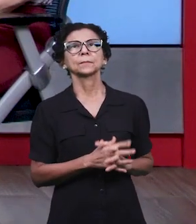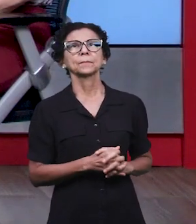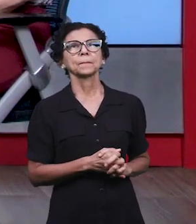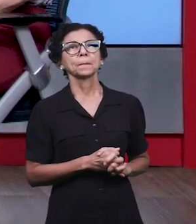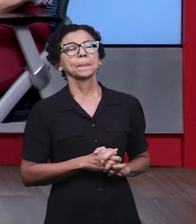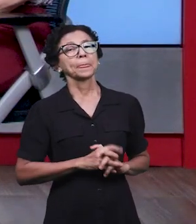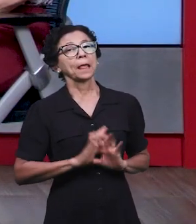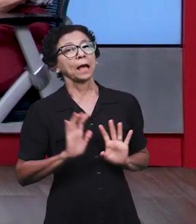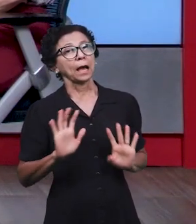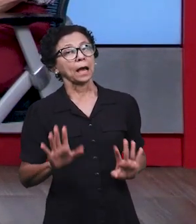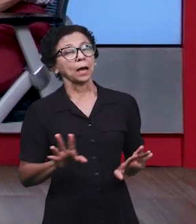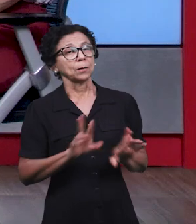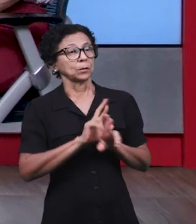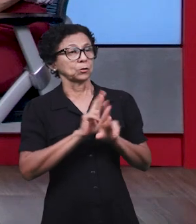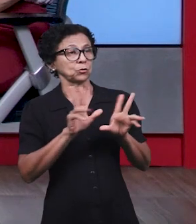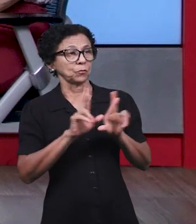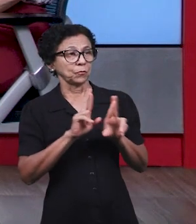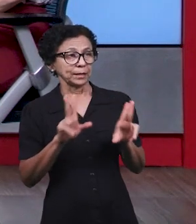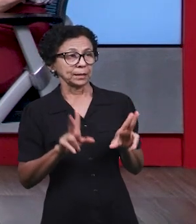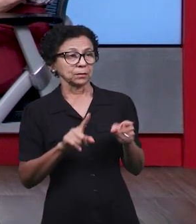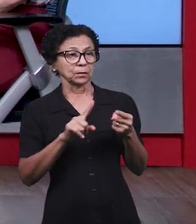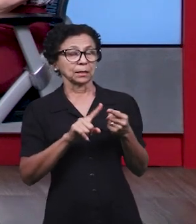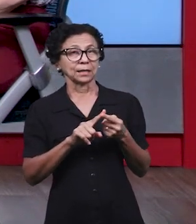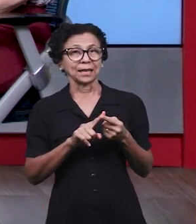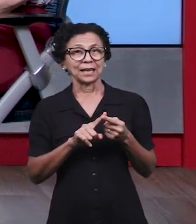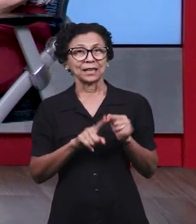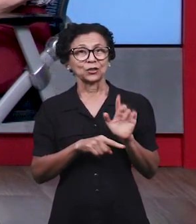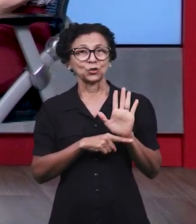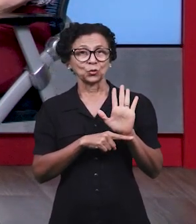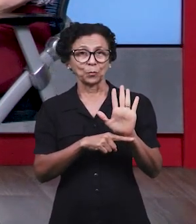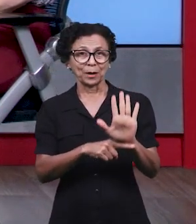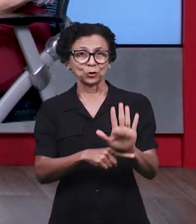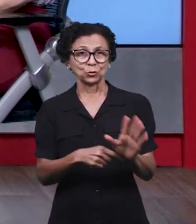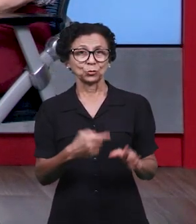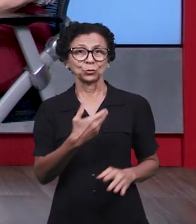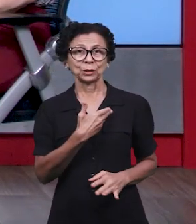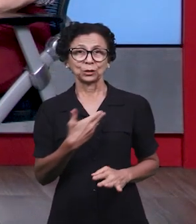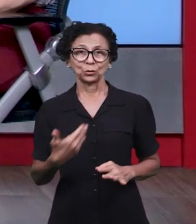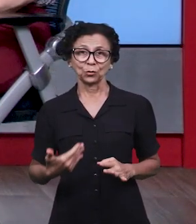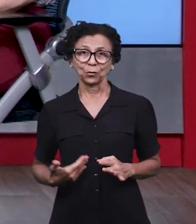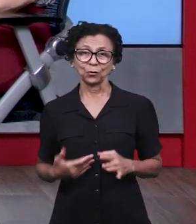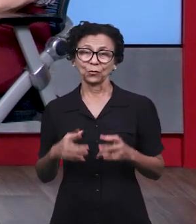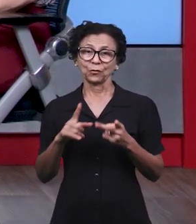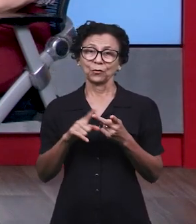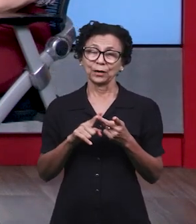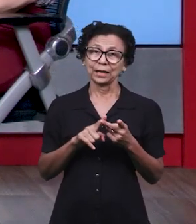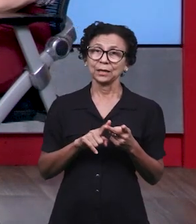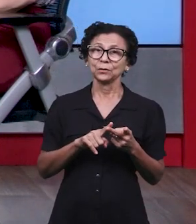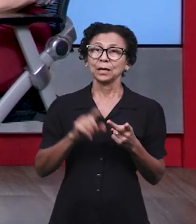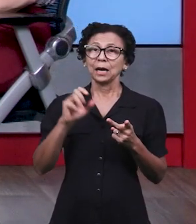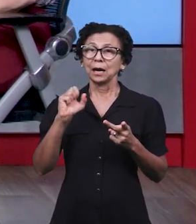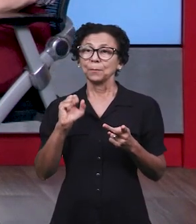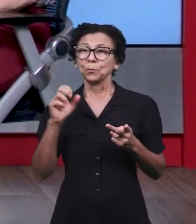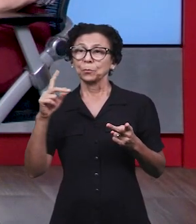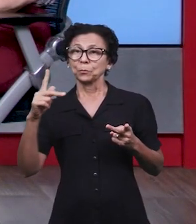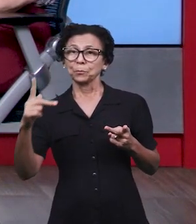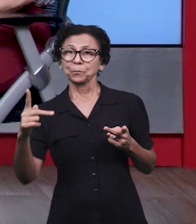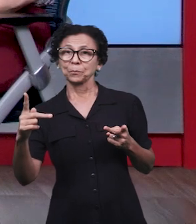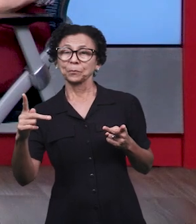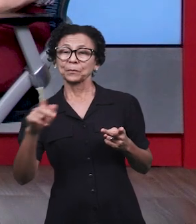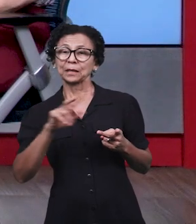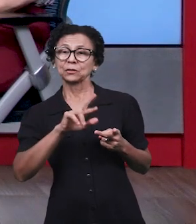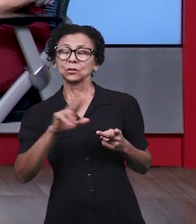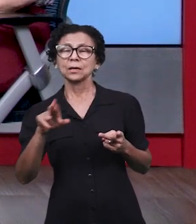benefício com aposentadoria. Isso mesmo, pastor, porque é muito normal, mesmo quando é criança, a mãe fala, meu